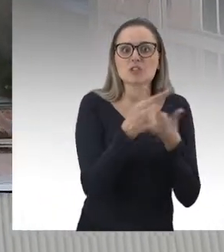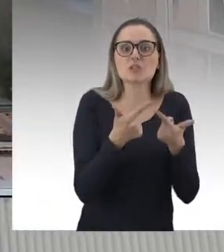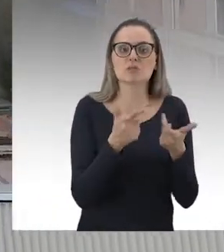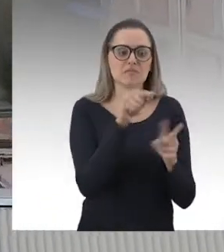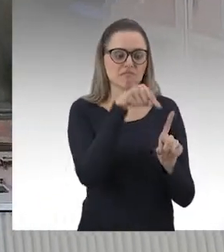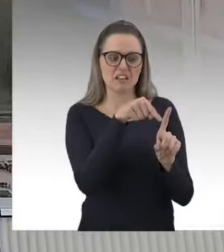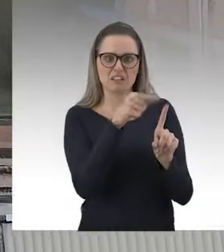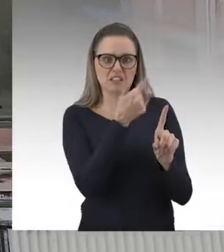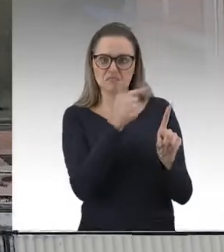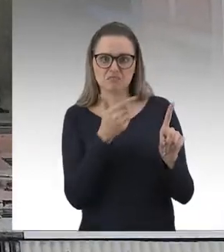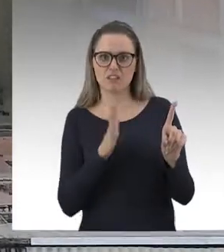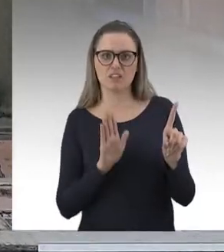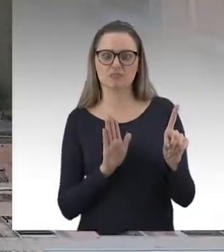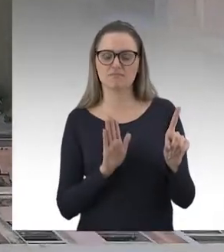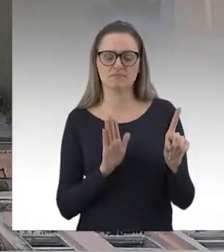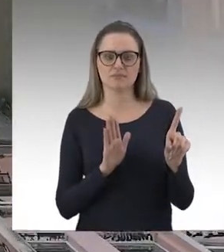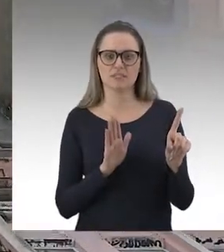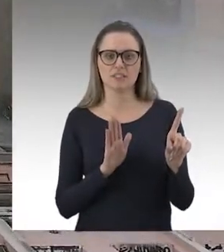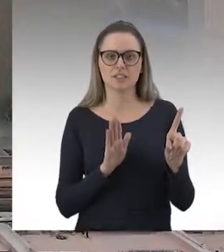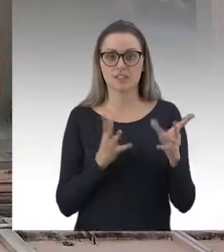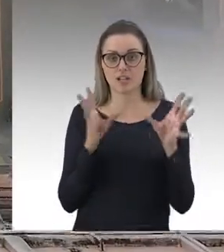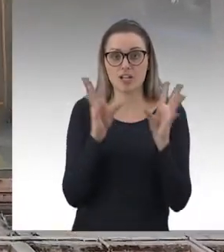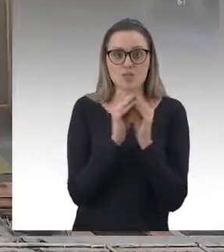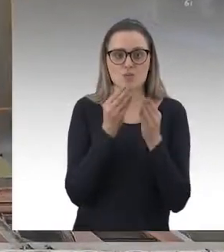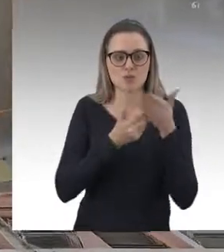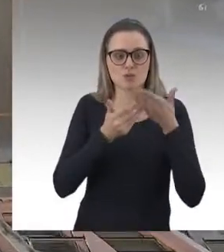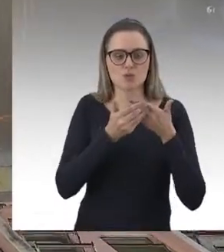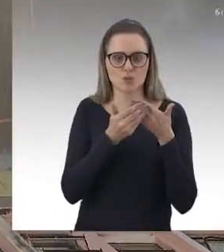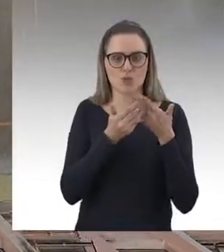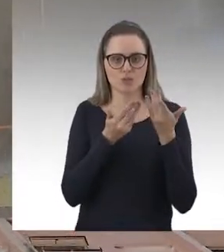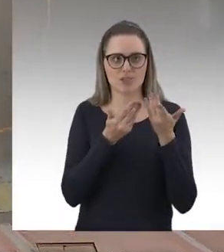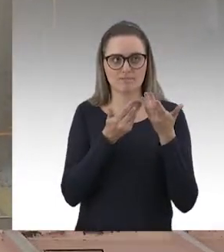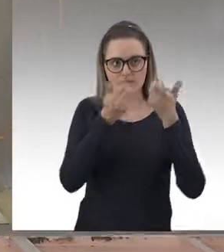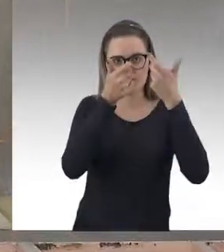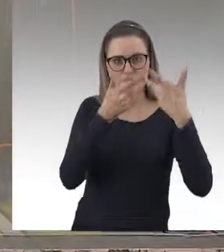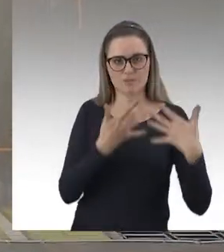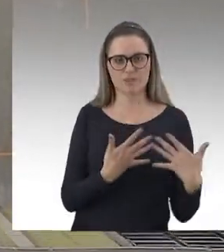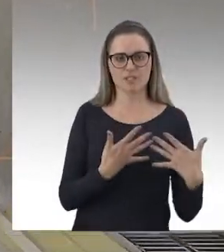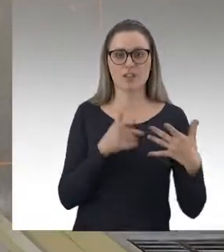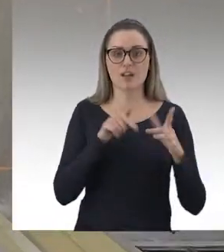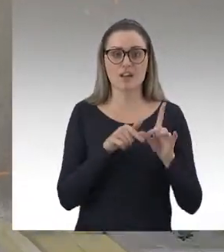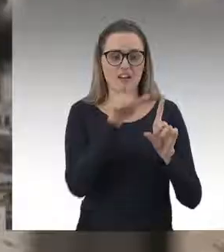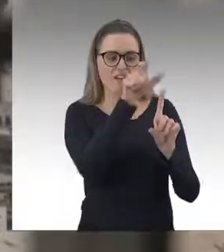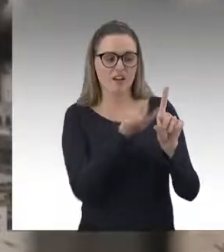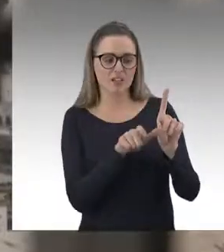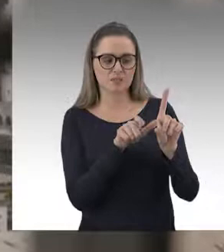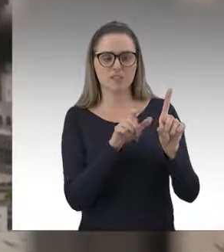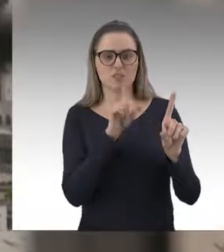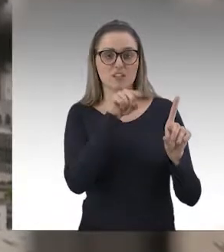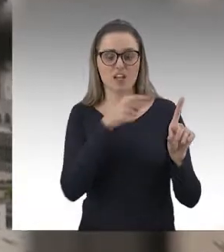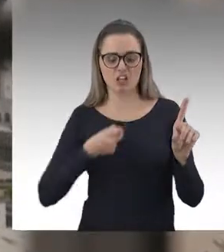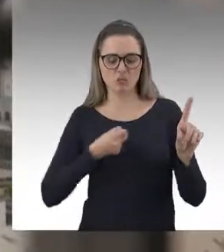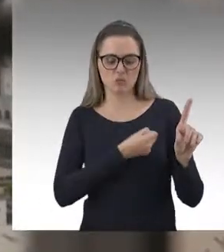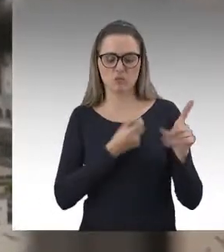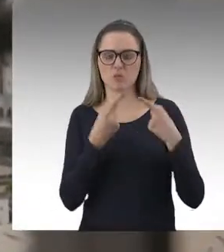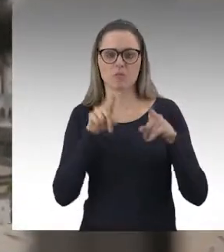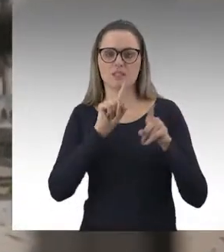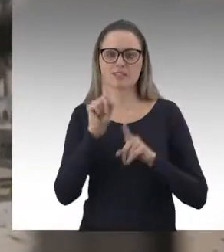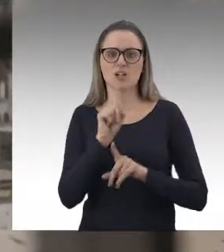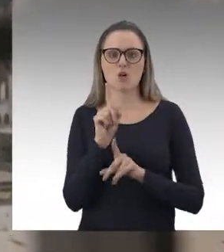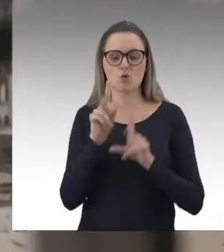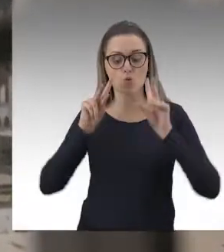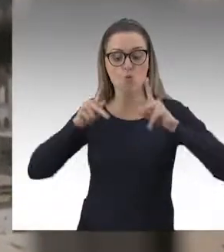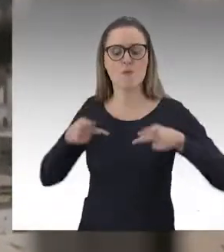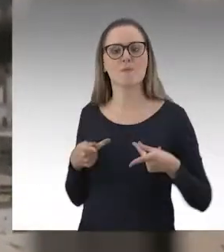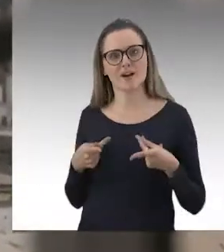não existe. Em resumo, é isso. É uma pessoa que é um número, mas não é um ser humano